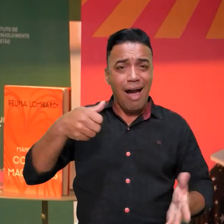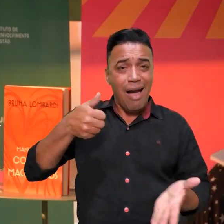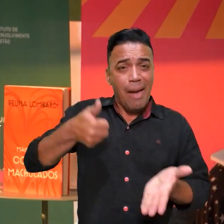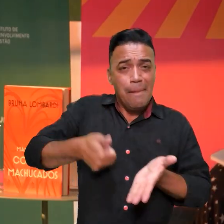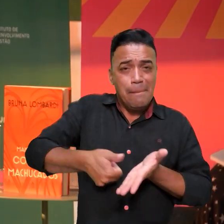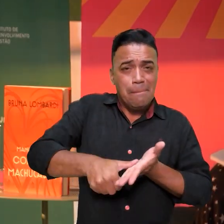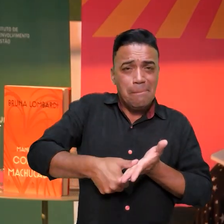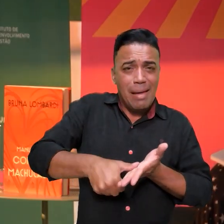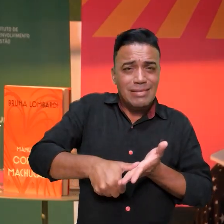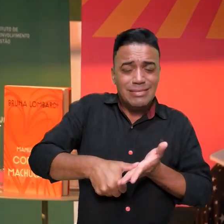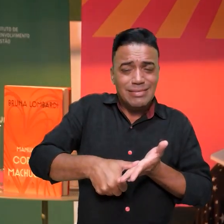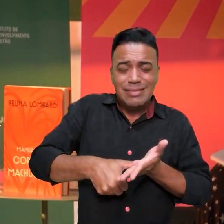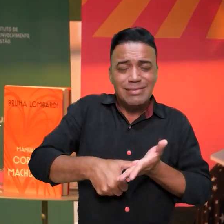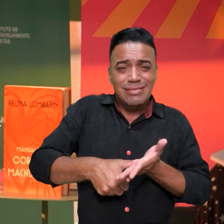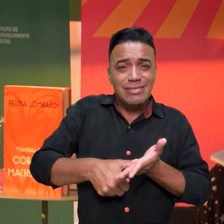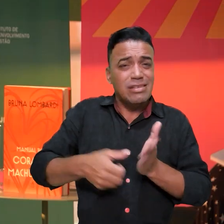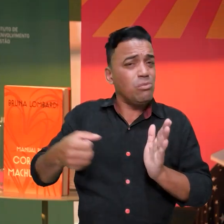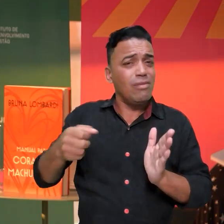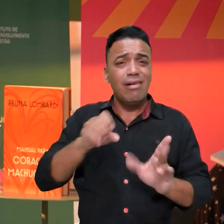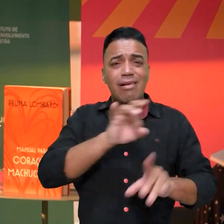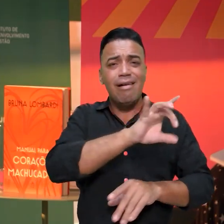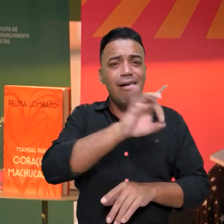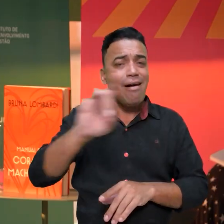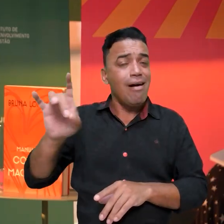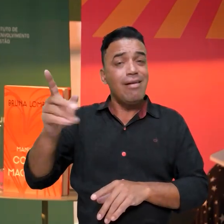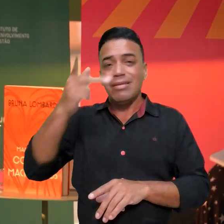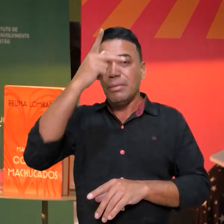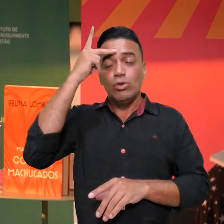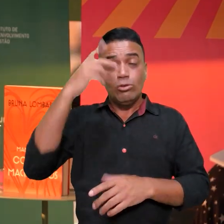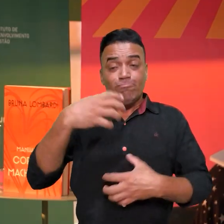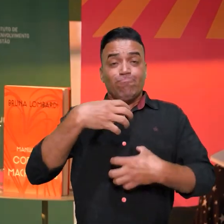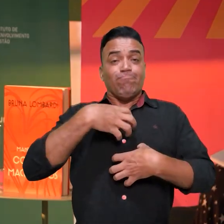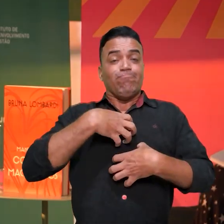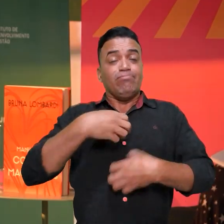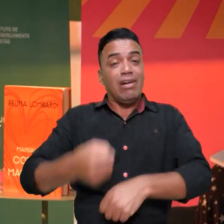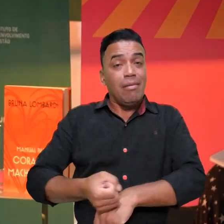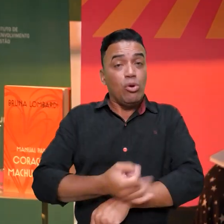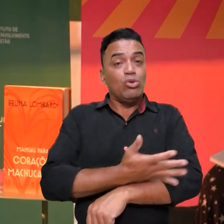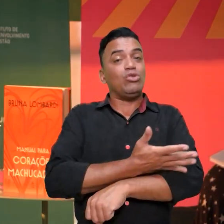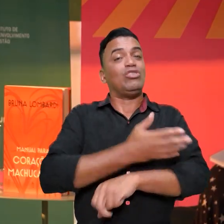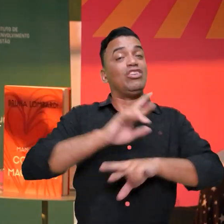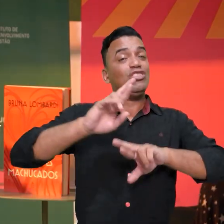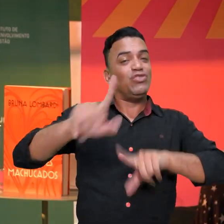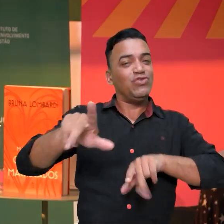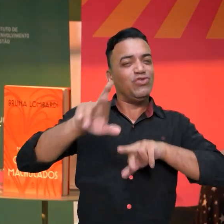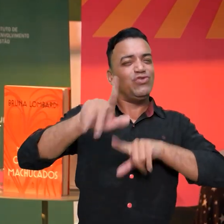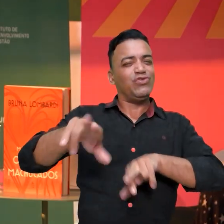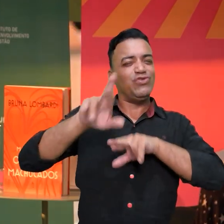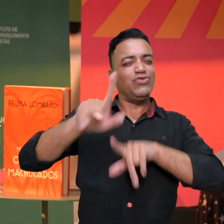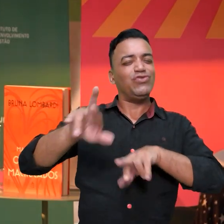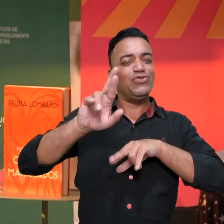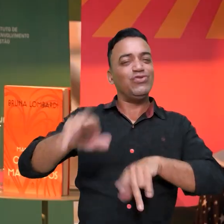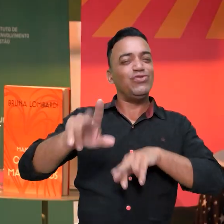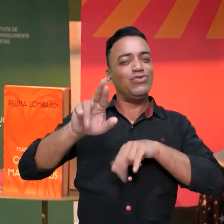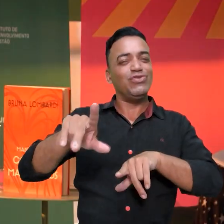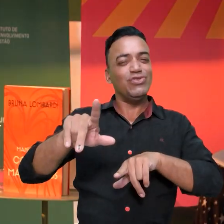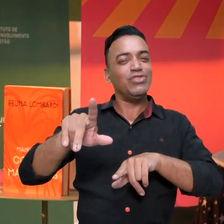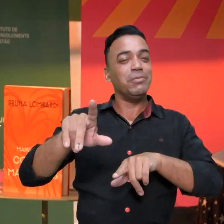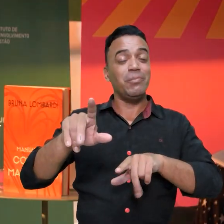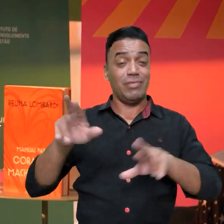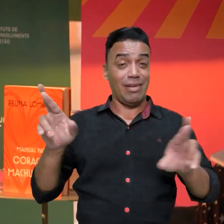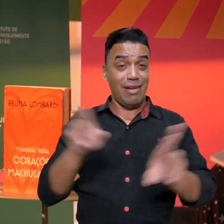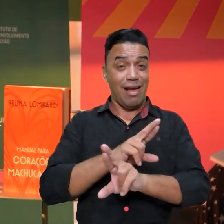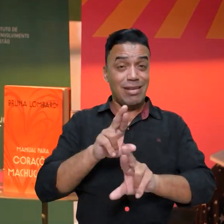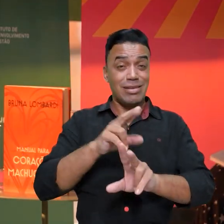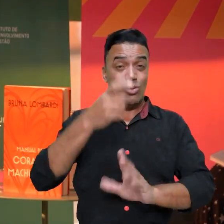um vai ter uma reação, né? Vai para um lugar diferente em relação